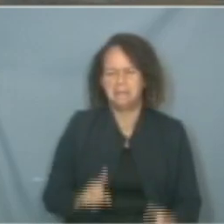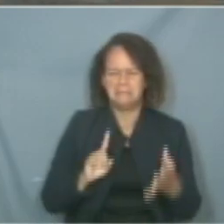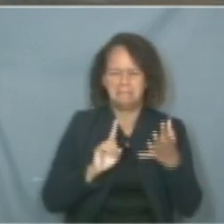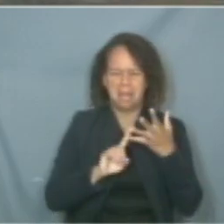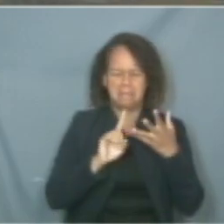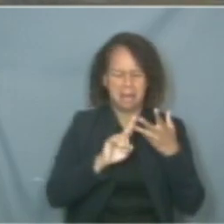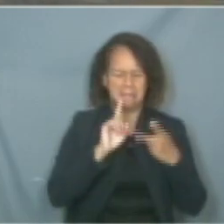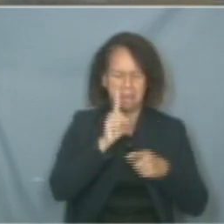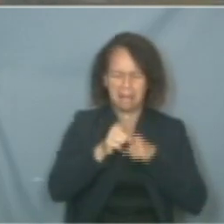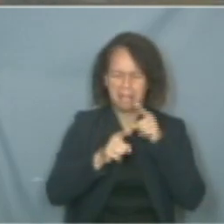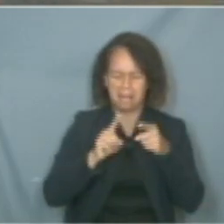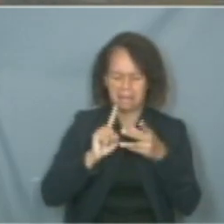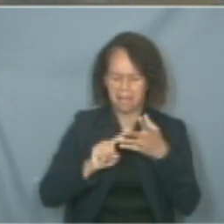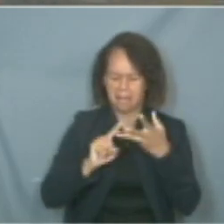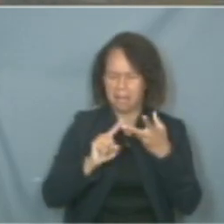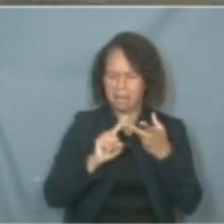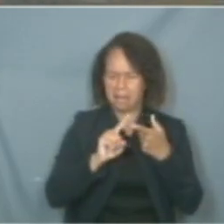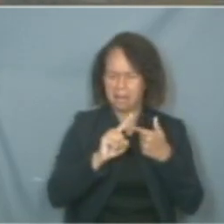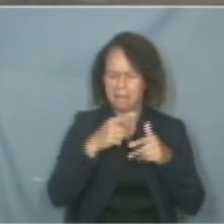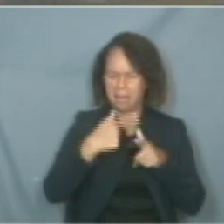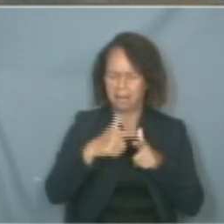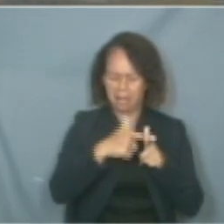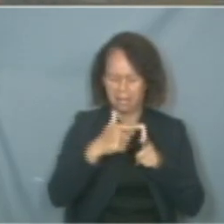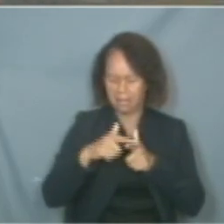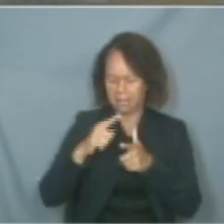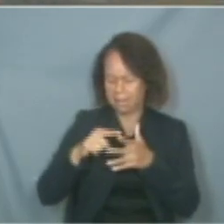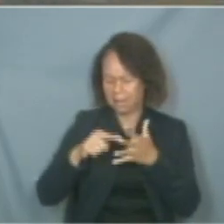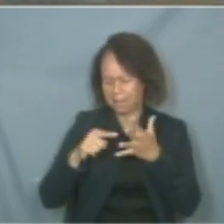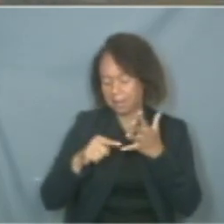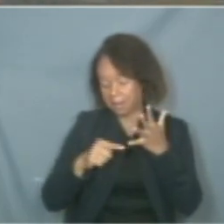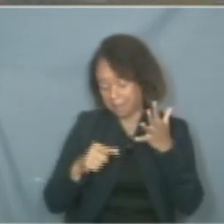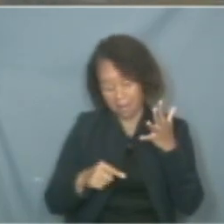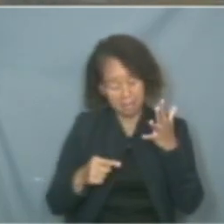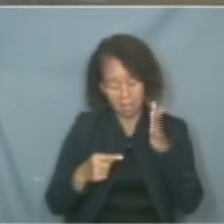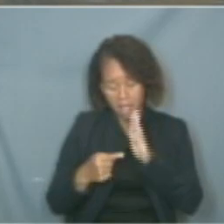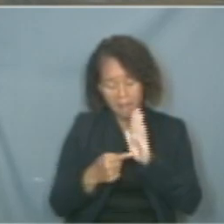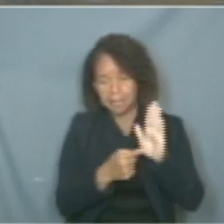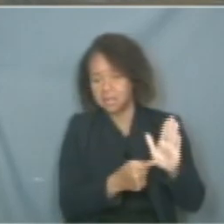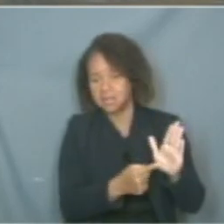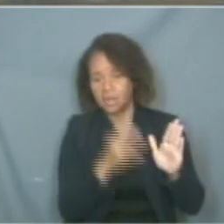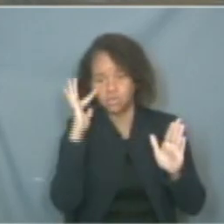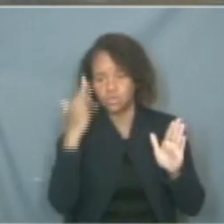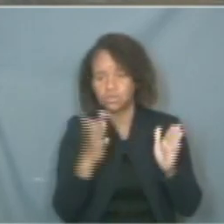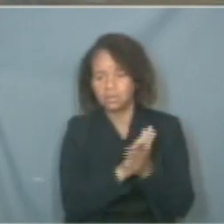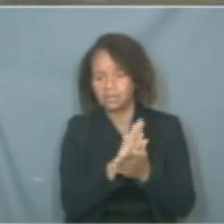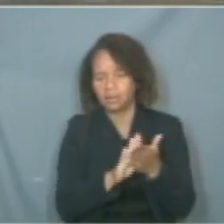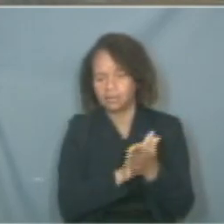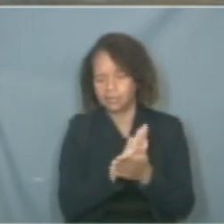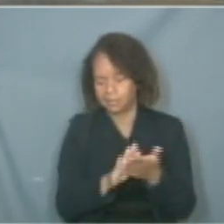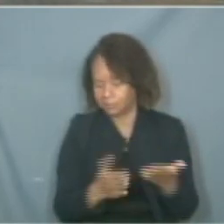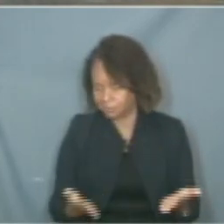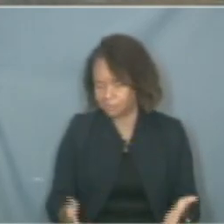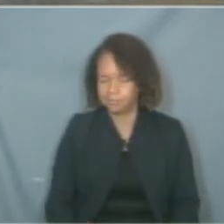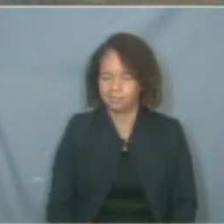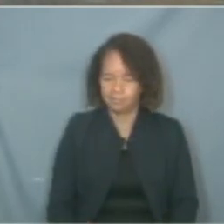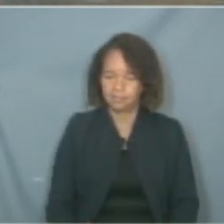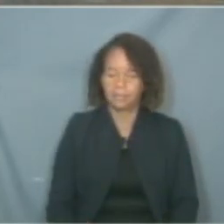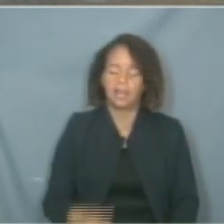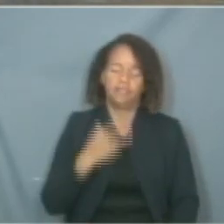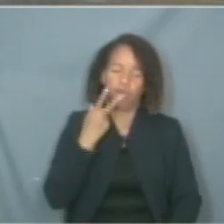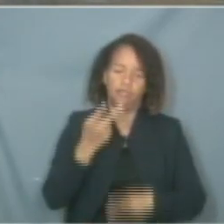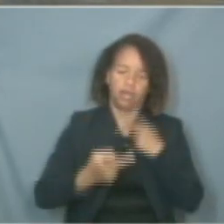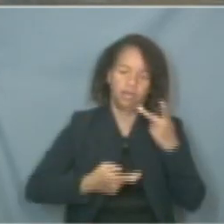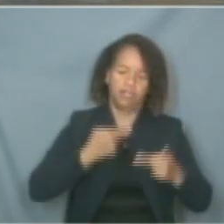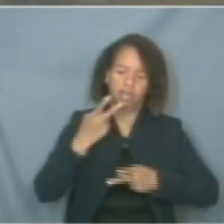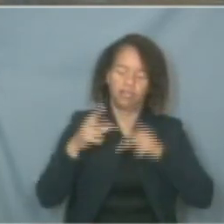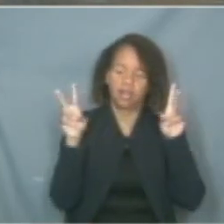os problemas, mas não apresentar a solução de uma maneira geral. Muito se falou